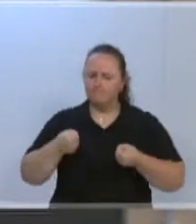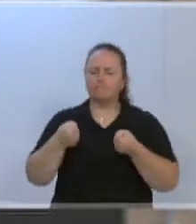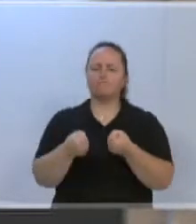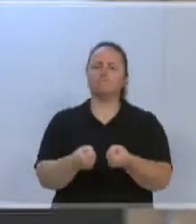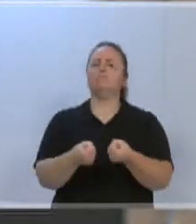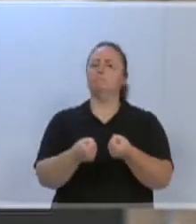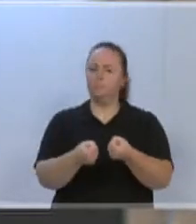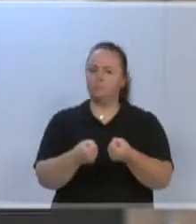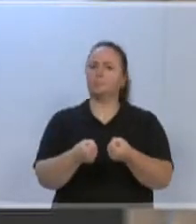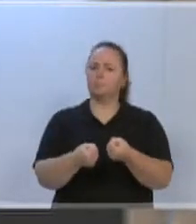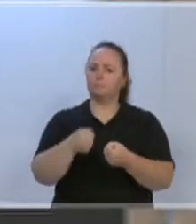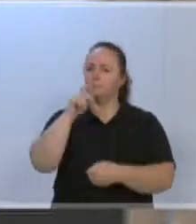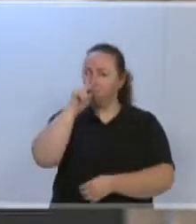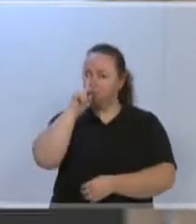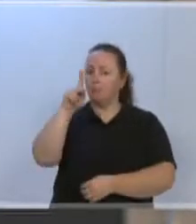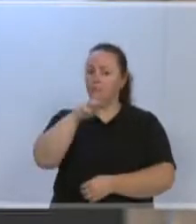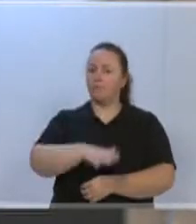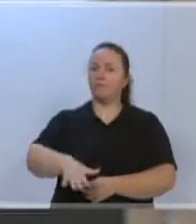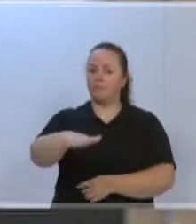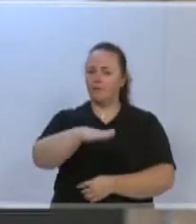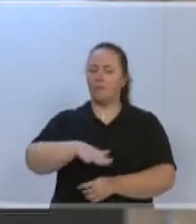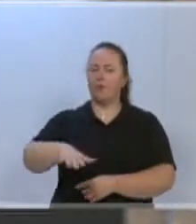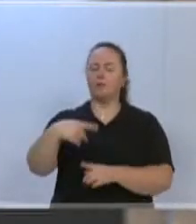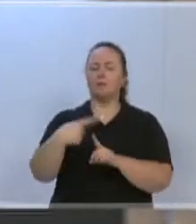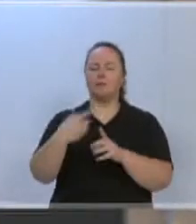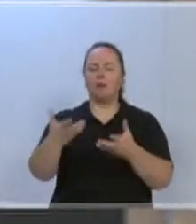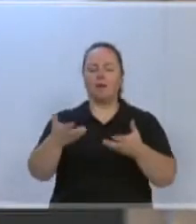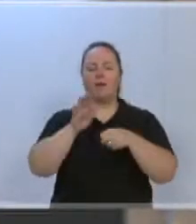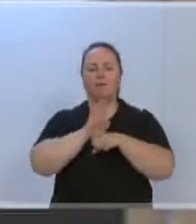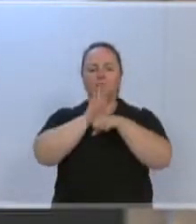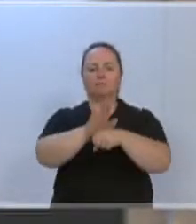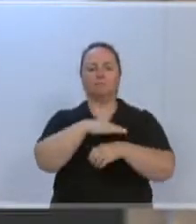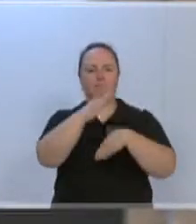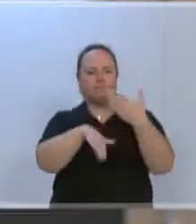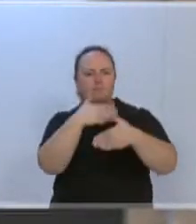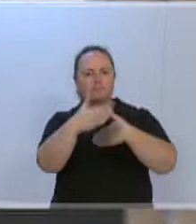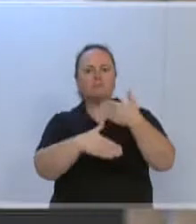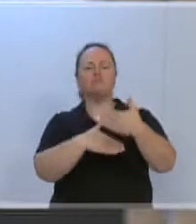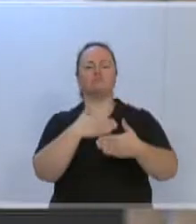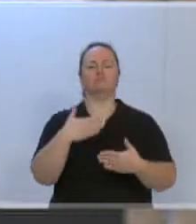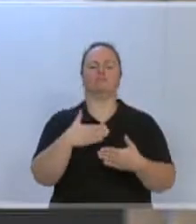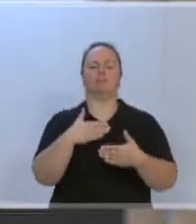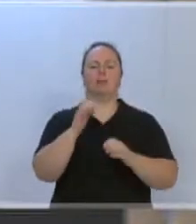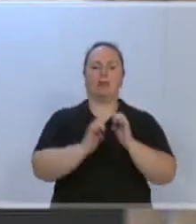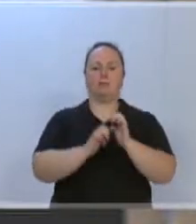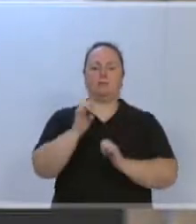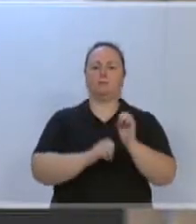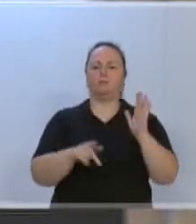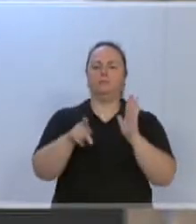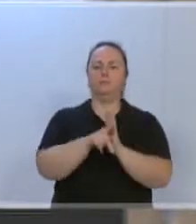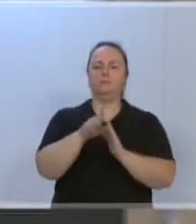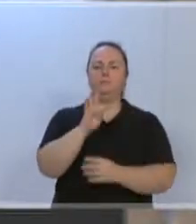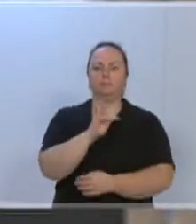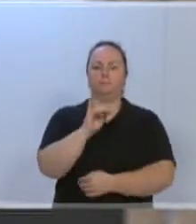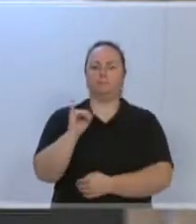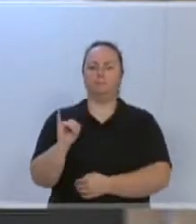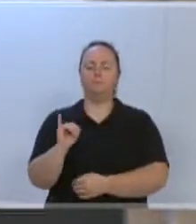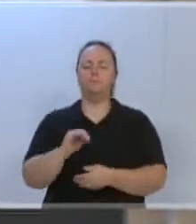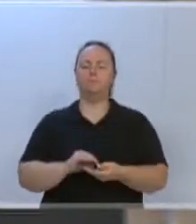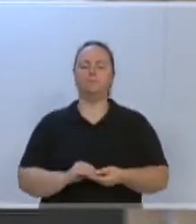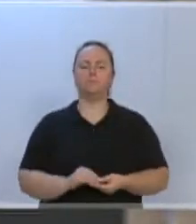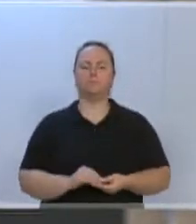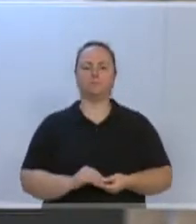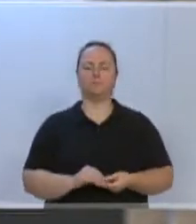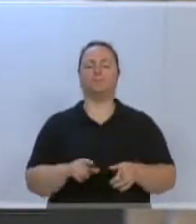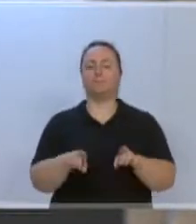forte nesse sentido de ajudar blumenau no desenvolvimento das empresas de ti e alguns sócios nome do joinville que